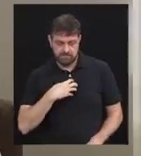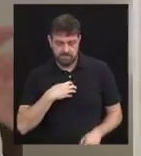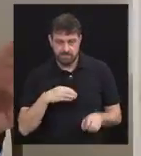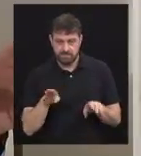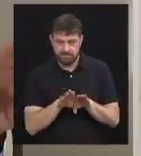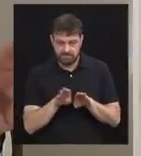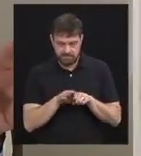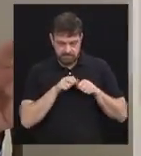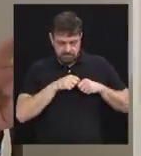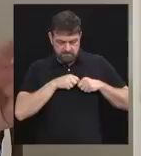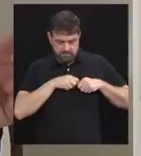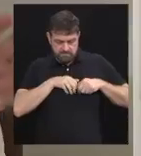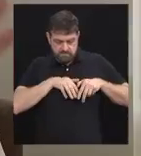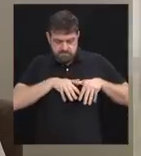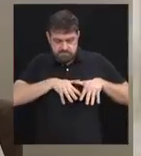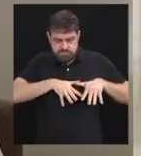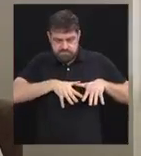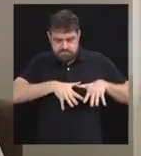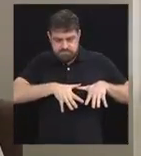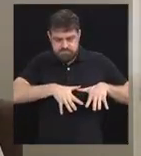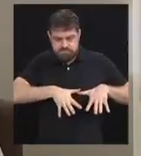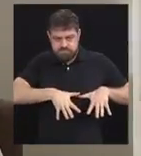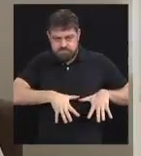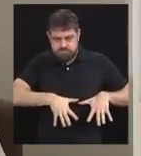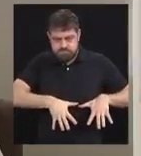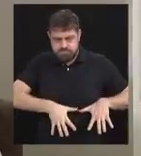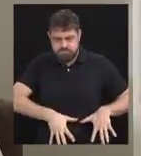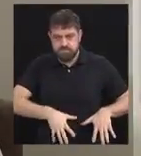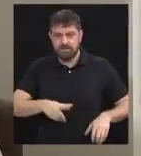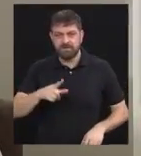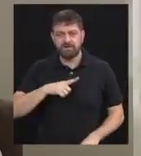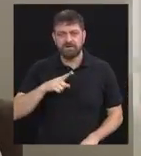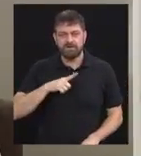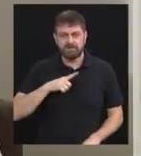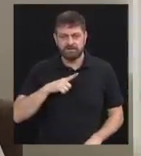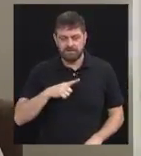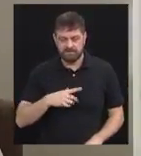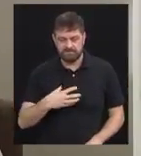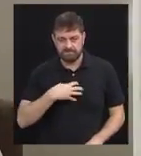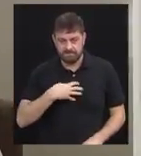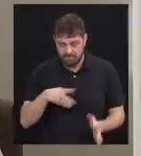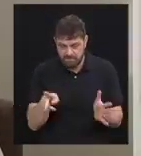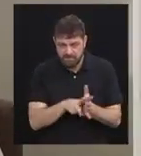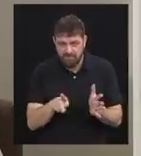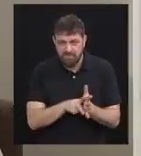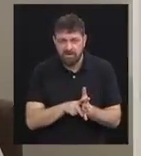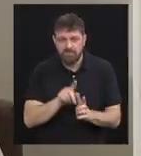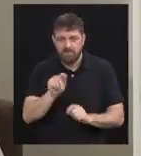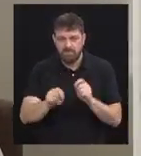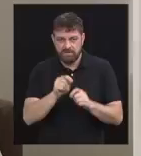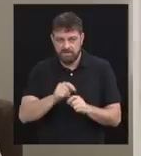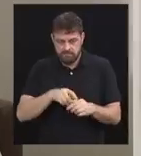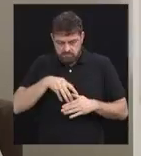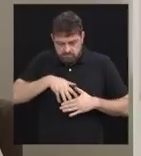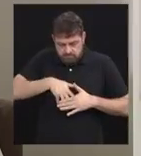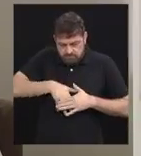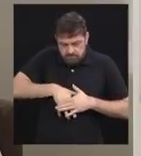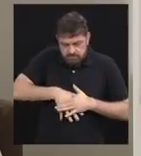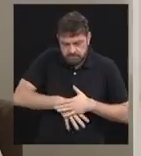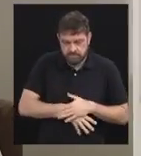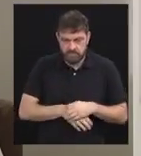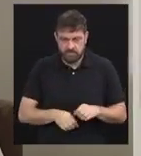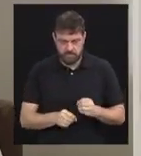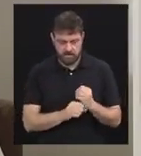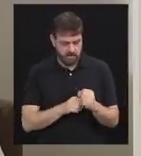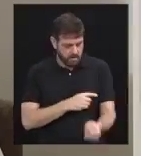ele invade os tecidos vizinhos e ele tem a capacidade única de invadir um